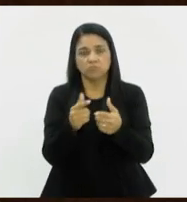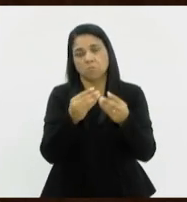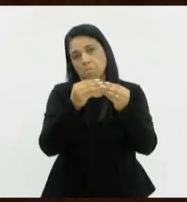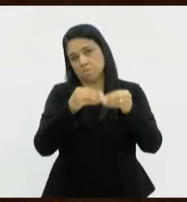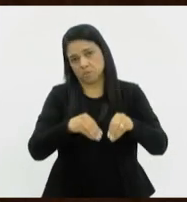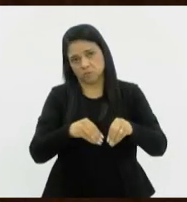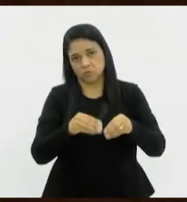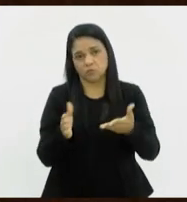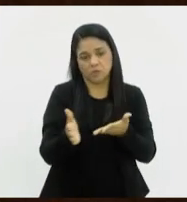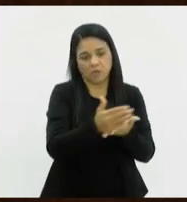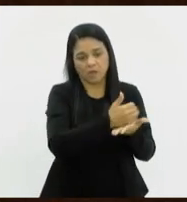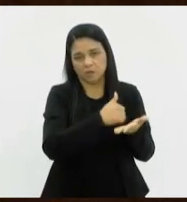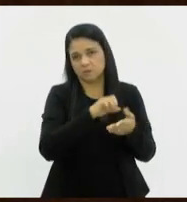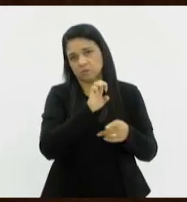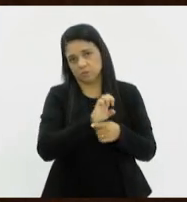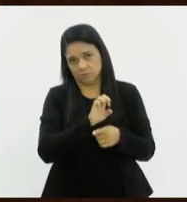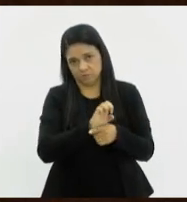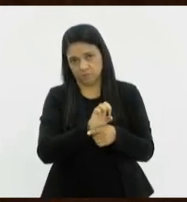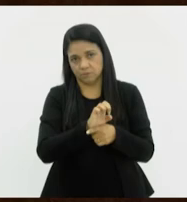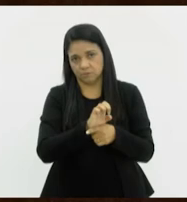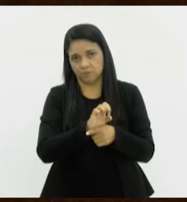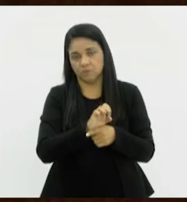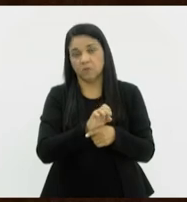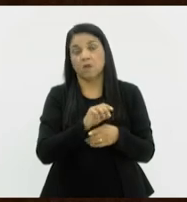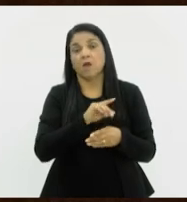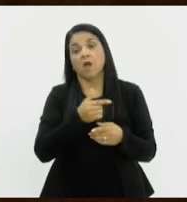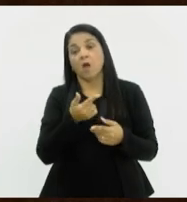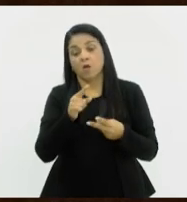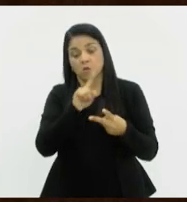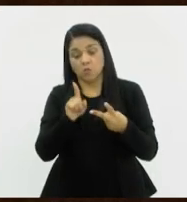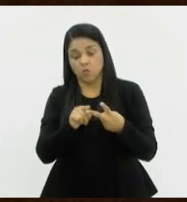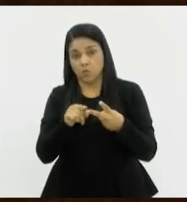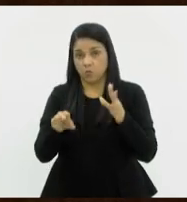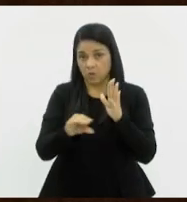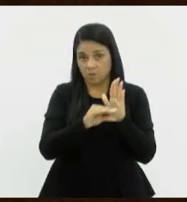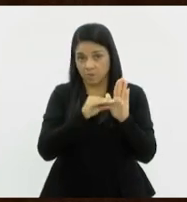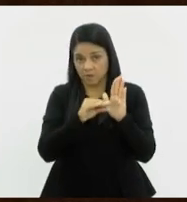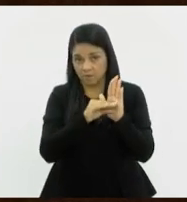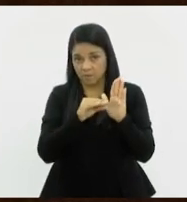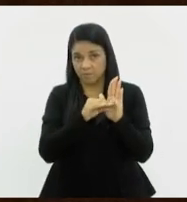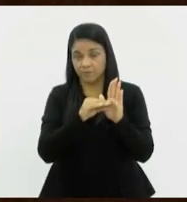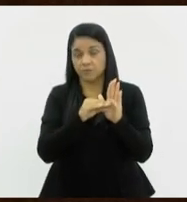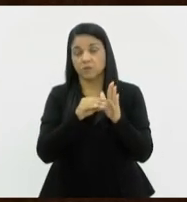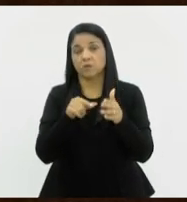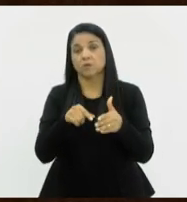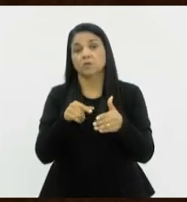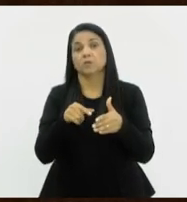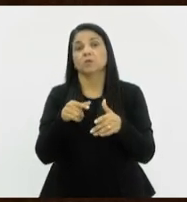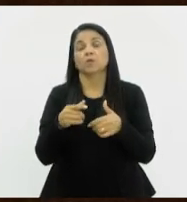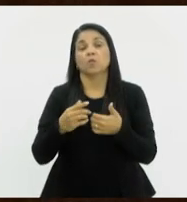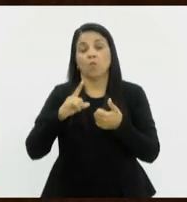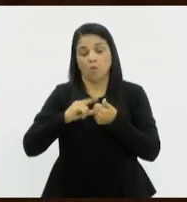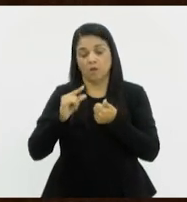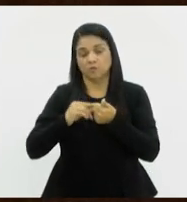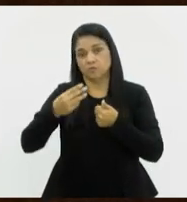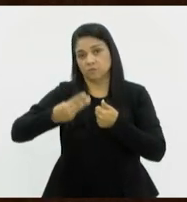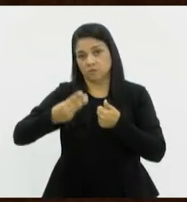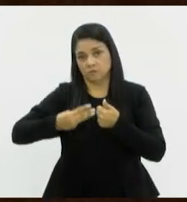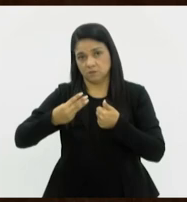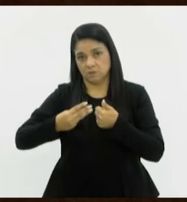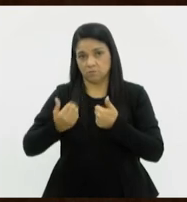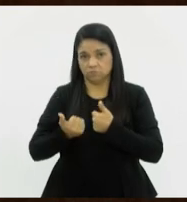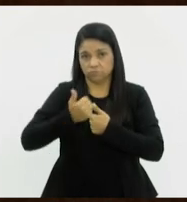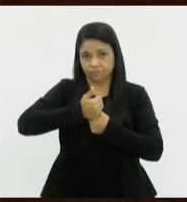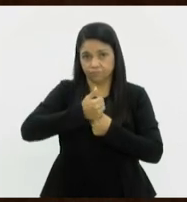arrecadação estadual. E a outra emenda seria suprimindo-se o artigo 3º do projeto de lei. Se